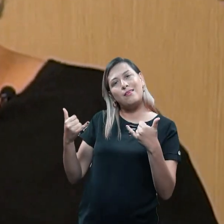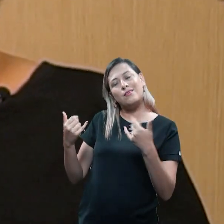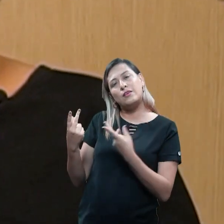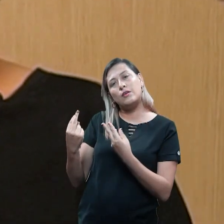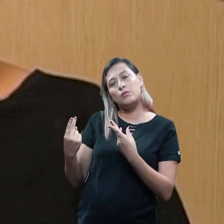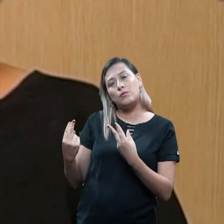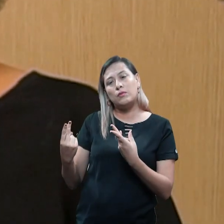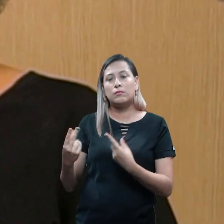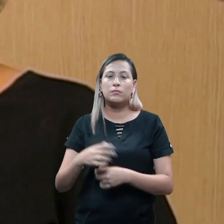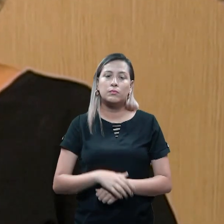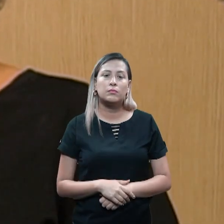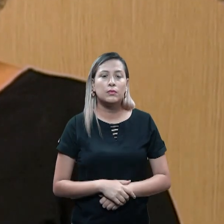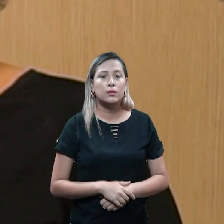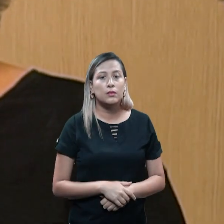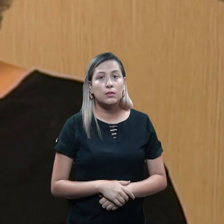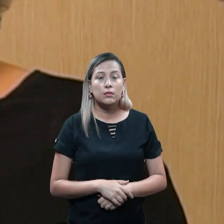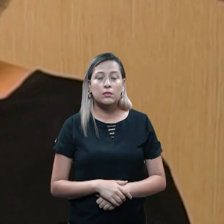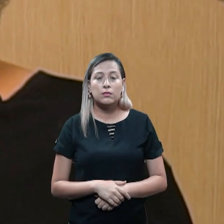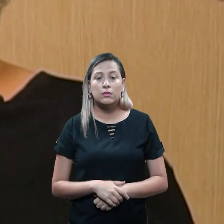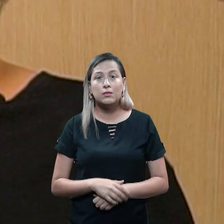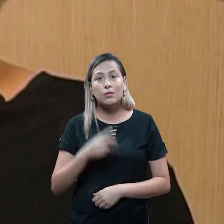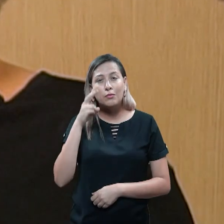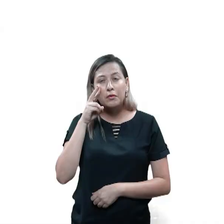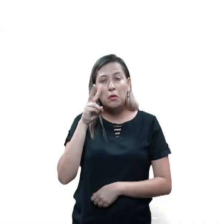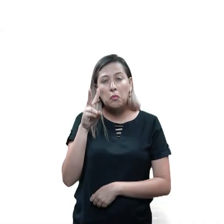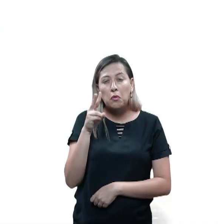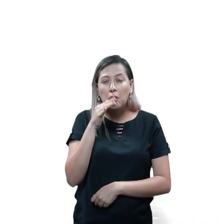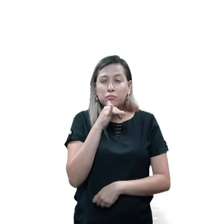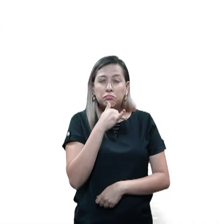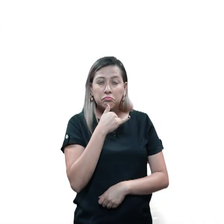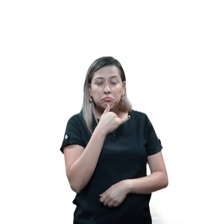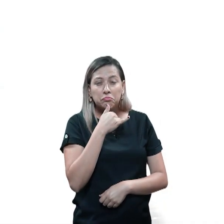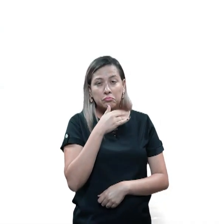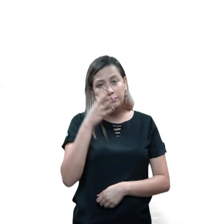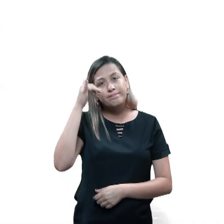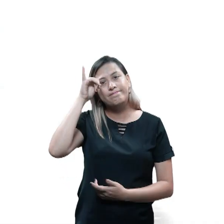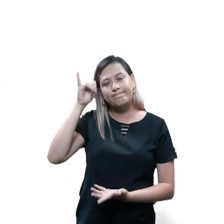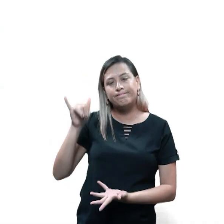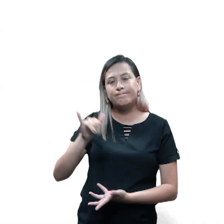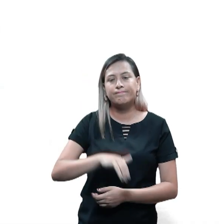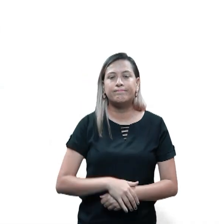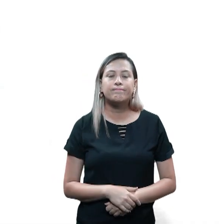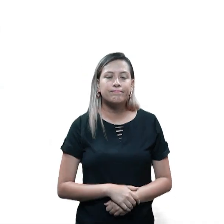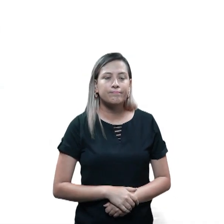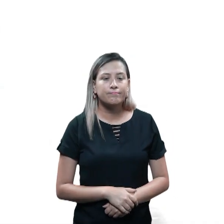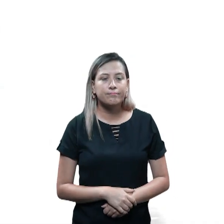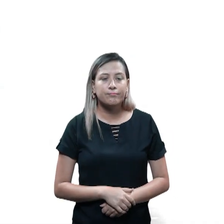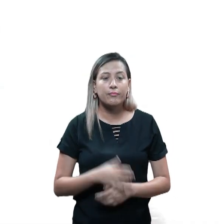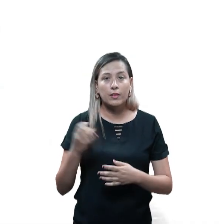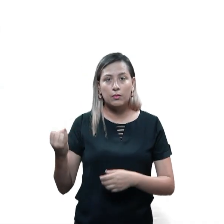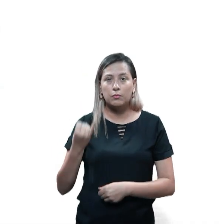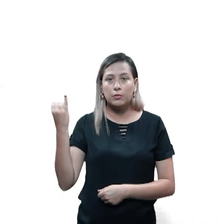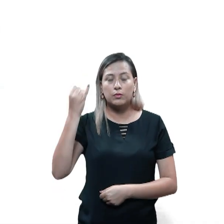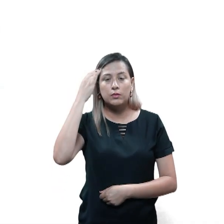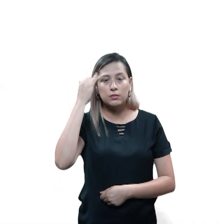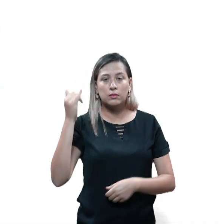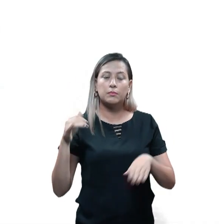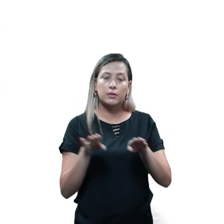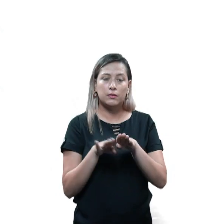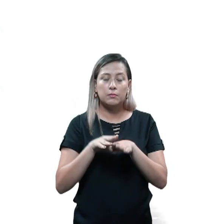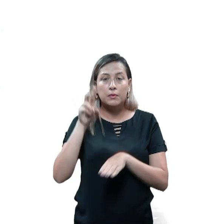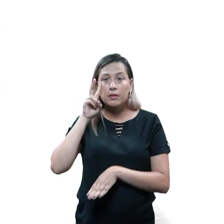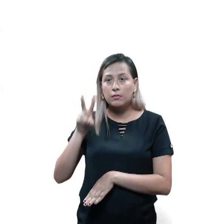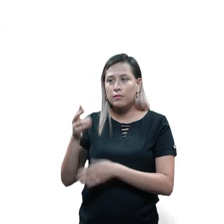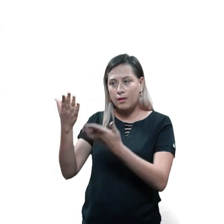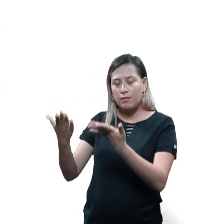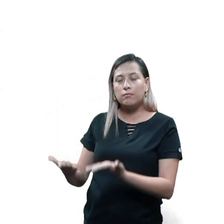vai ficar com um olhar triste. Outra coisa que é importante a gente ver, e nesse desenho é